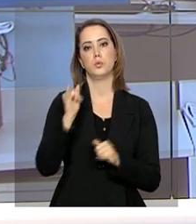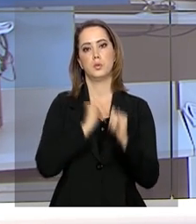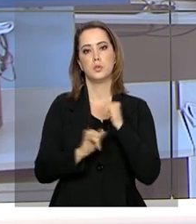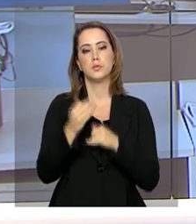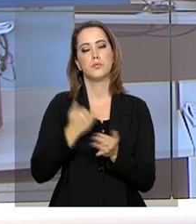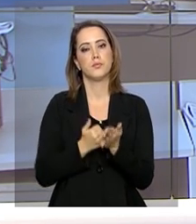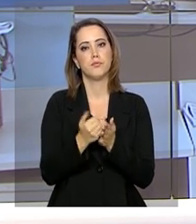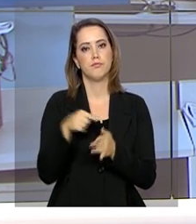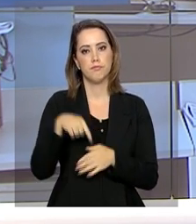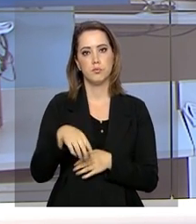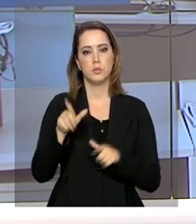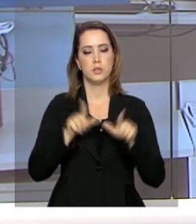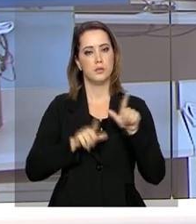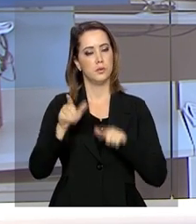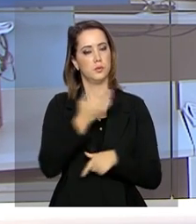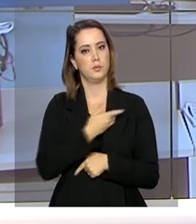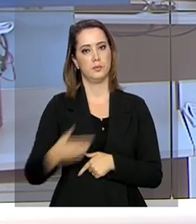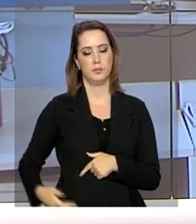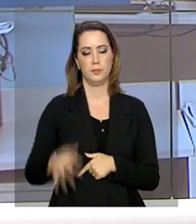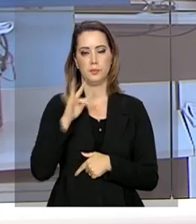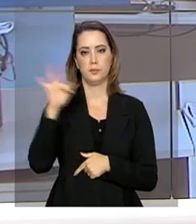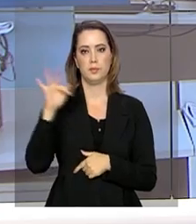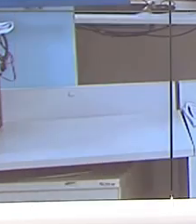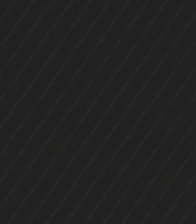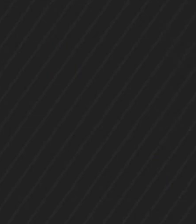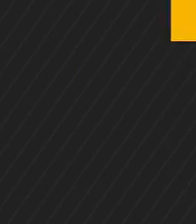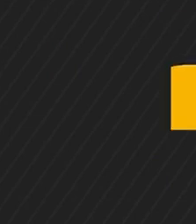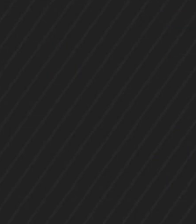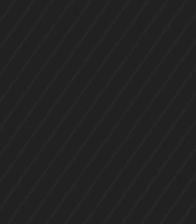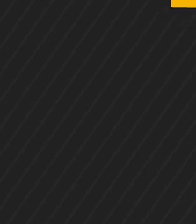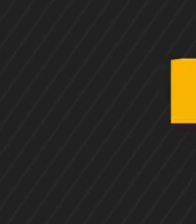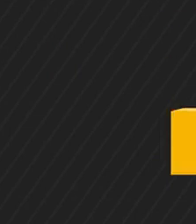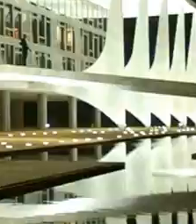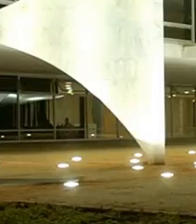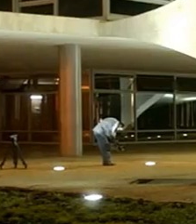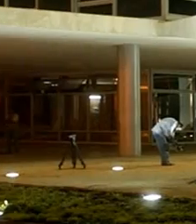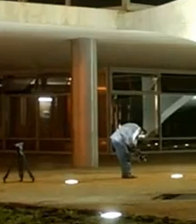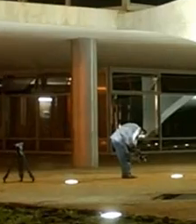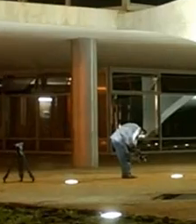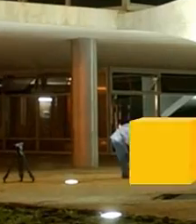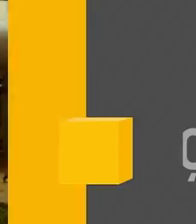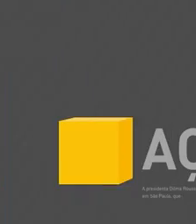Continue com a gente aqui na NBR, a TV do Governo Federal.